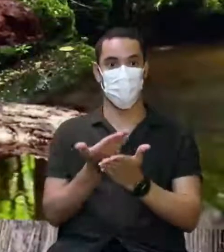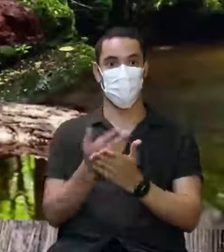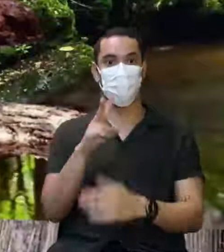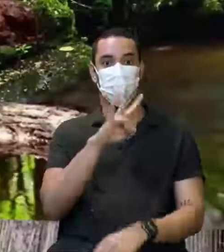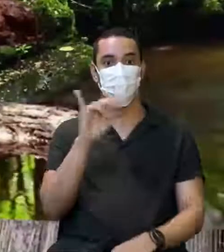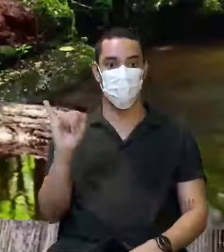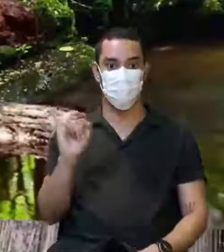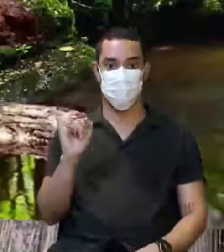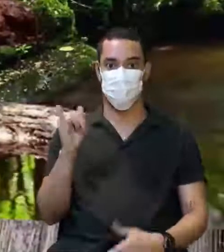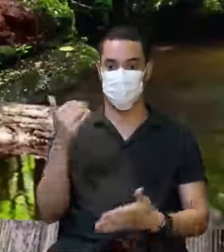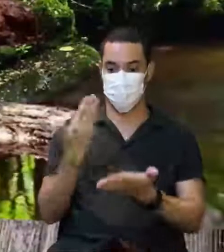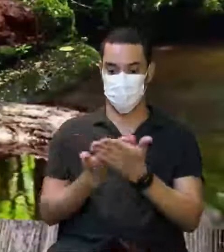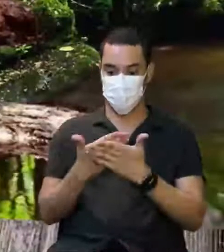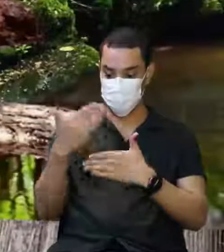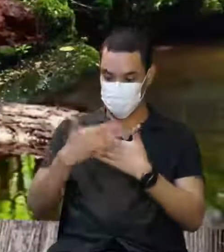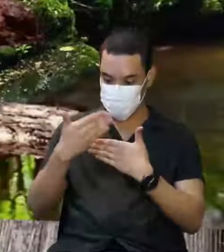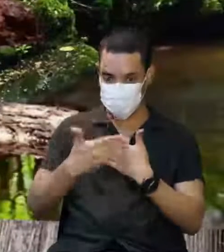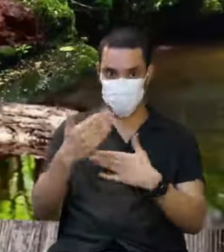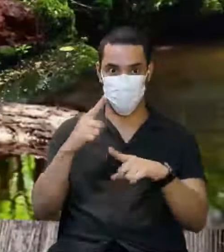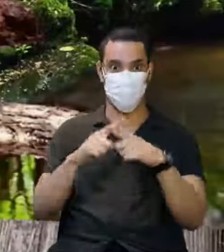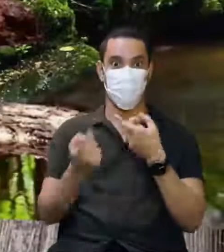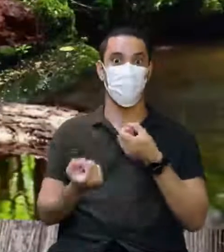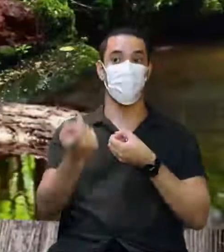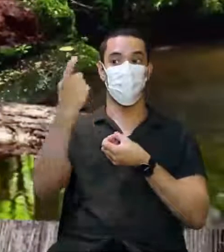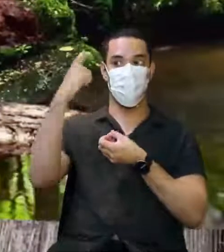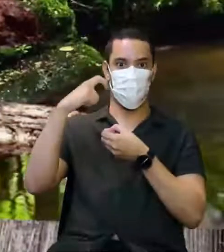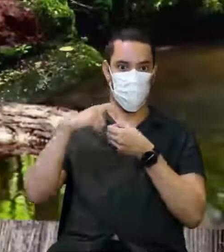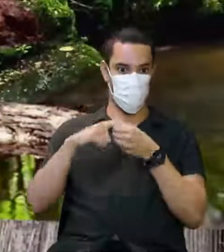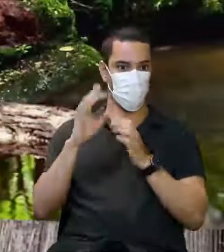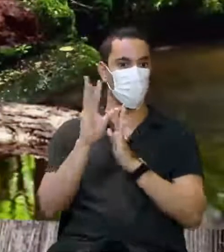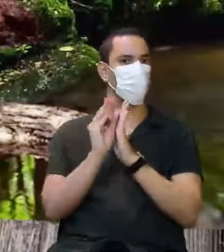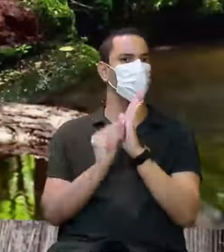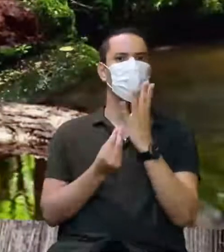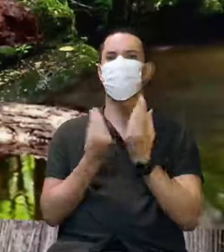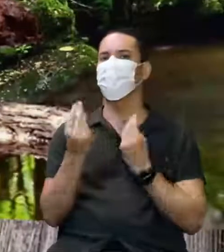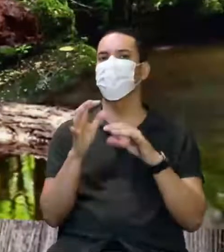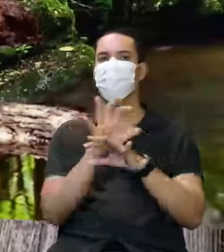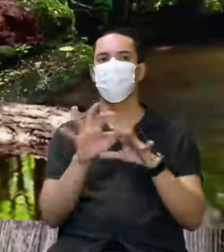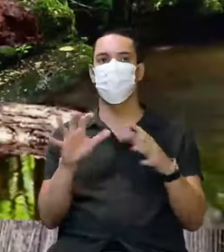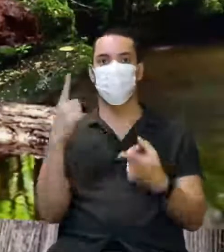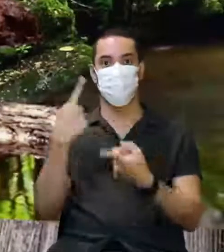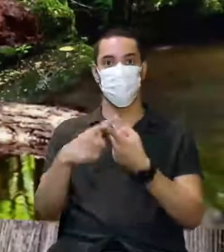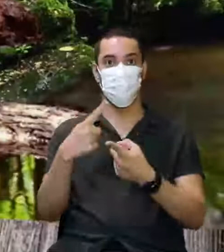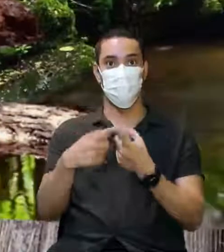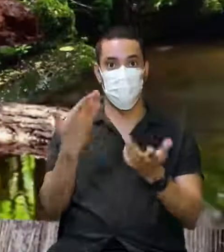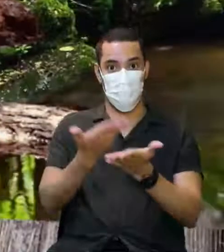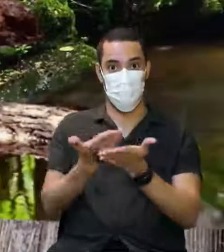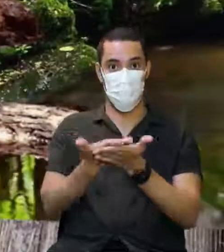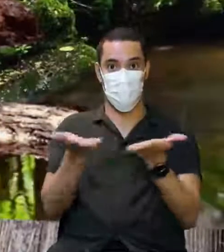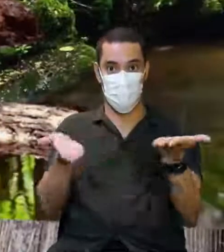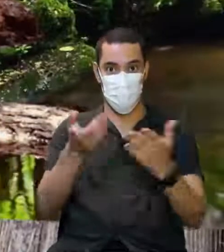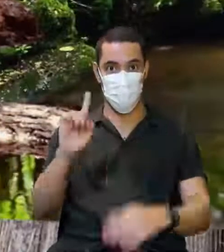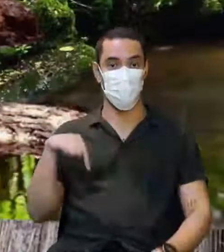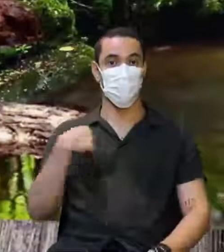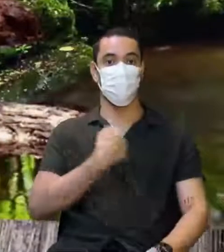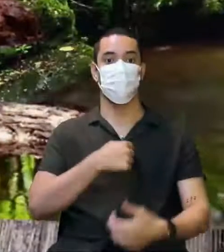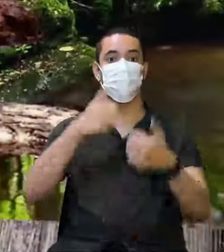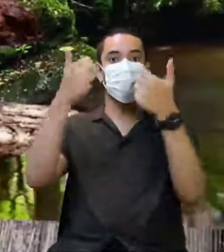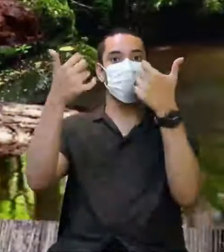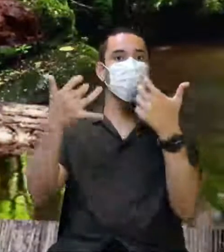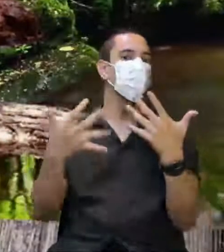gente vai avançar a aula, porém, a gente vai voltar no conteúdo. Como assim, professora? É, porque nessa aula, a gente vai